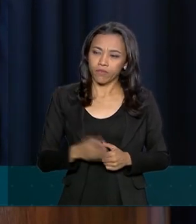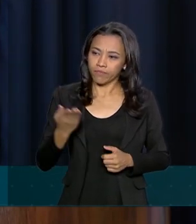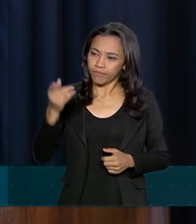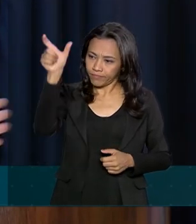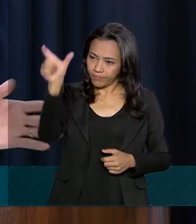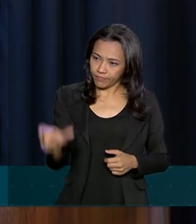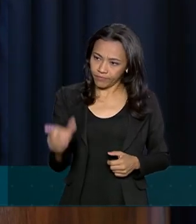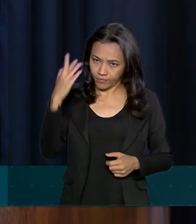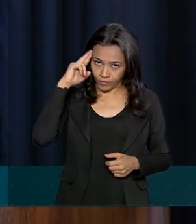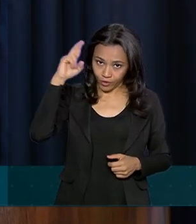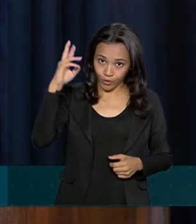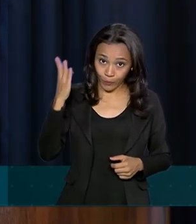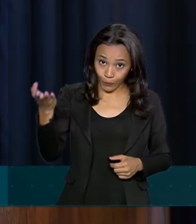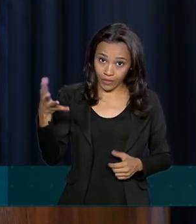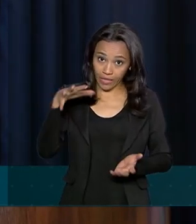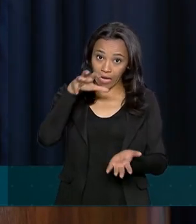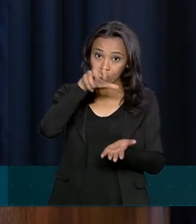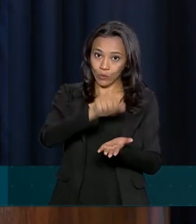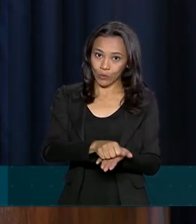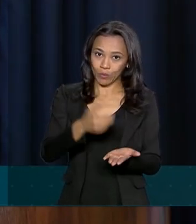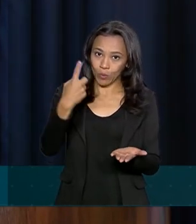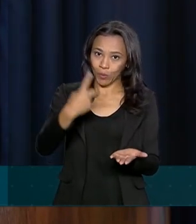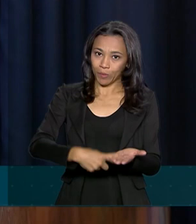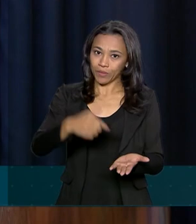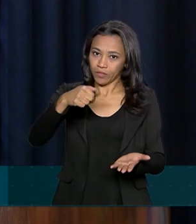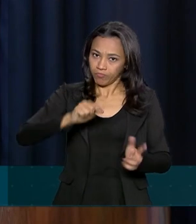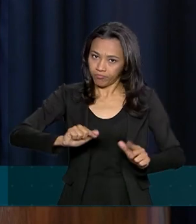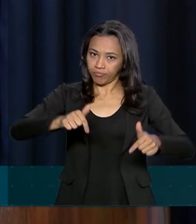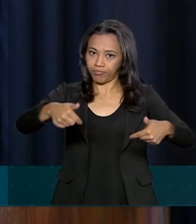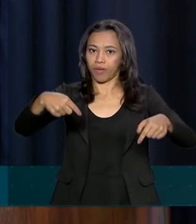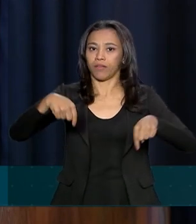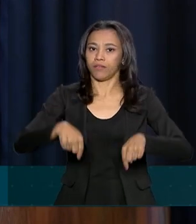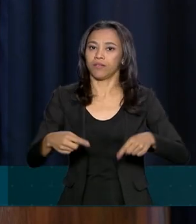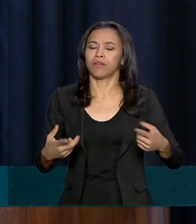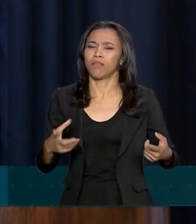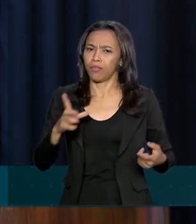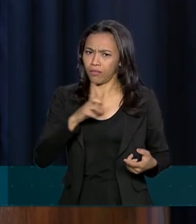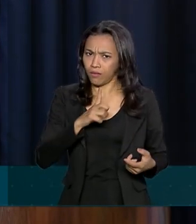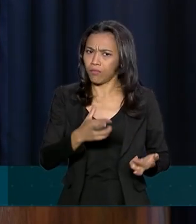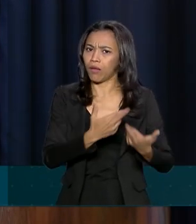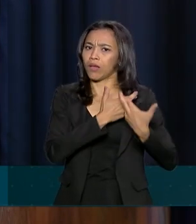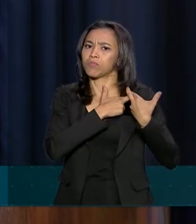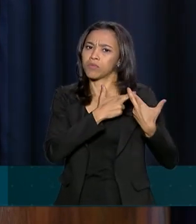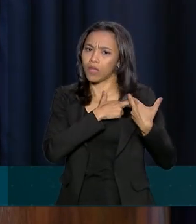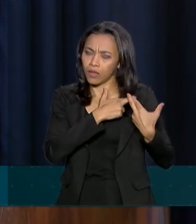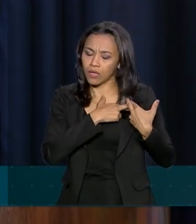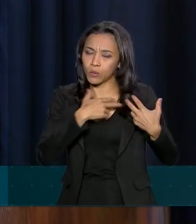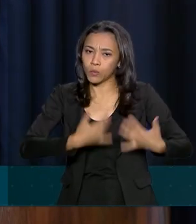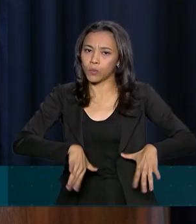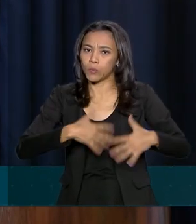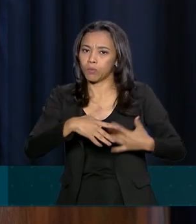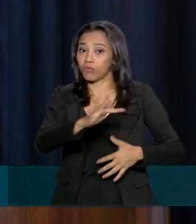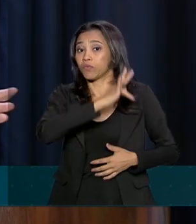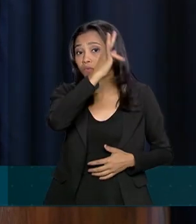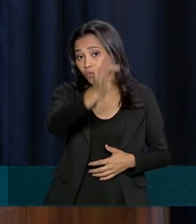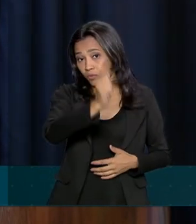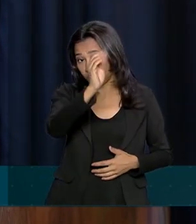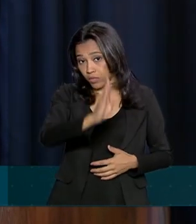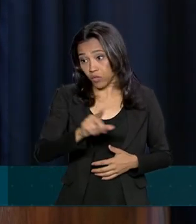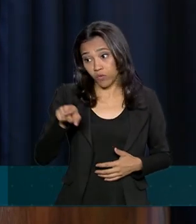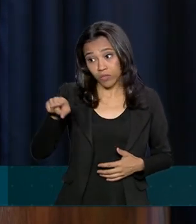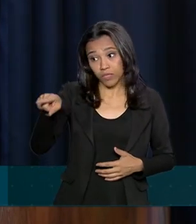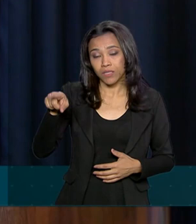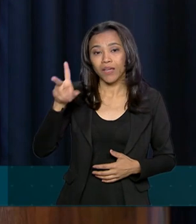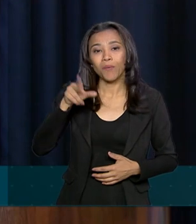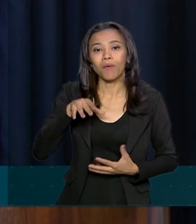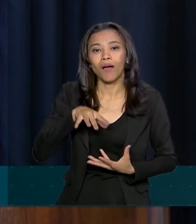diretor que deixa, pelo que assume, tá? Nós temos uma responsabilidade enorme para com o futuro do Brasil. Vocês são a alma do